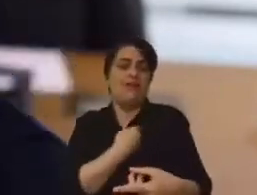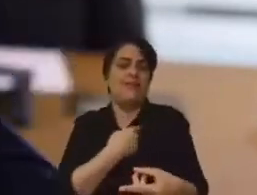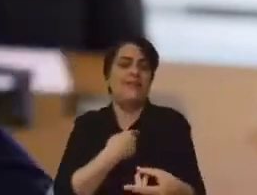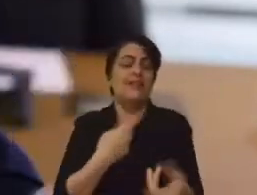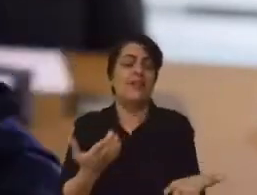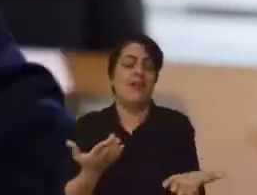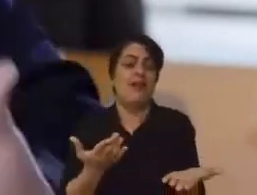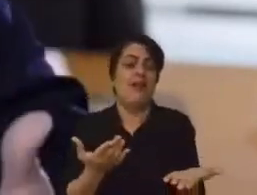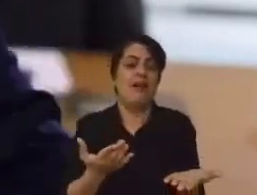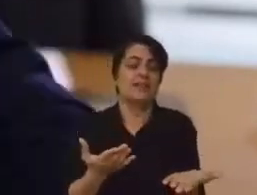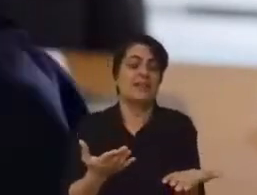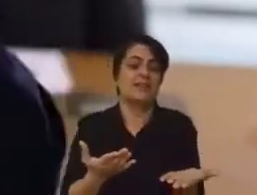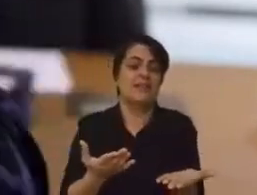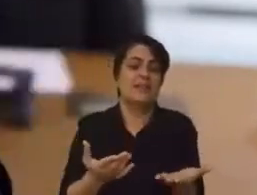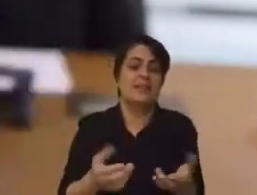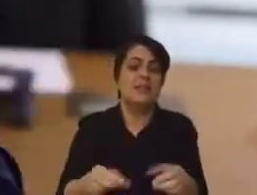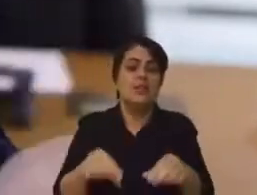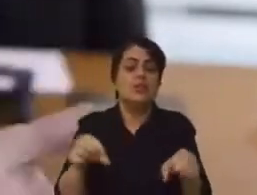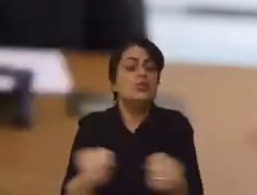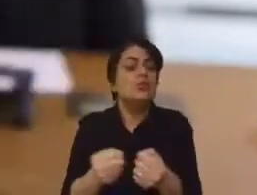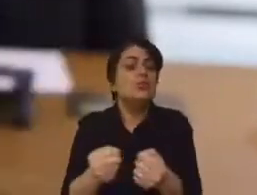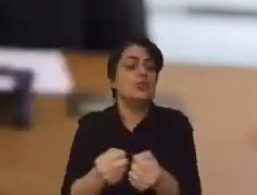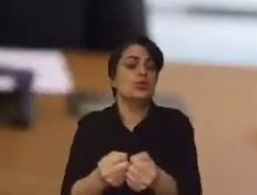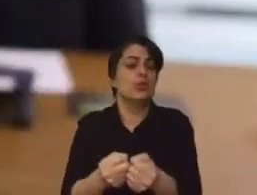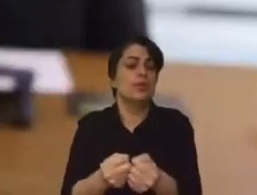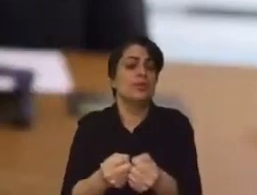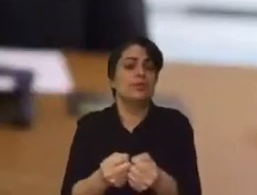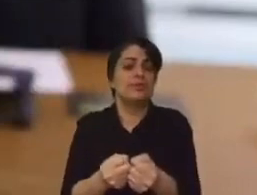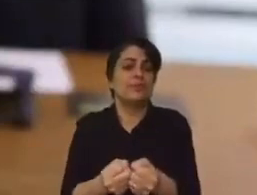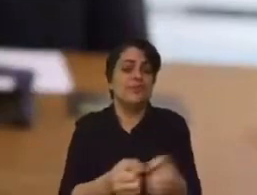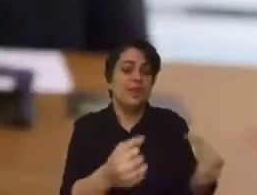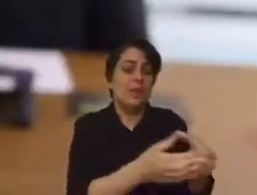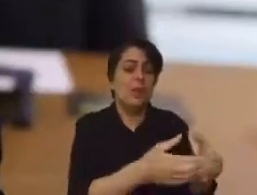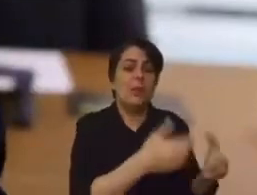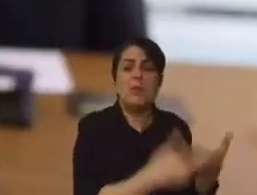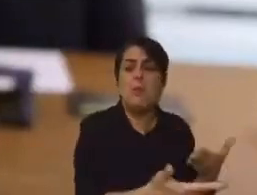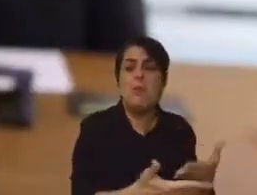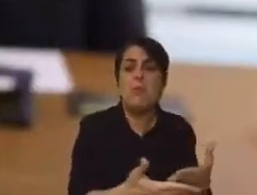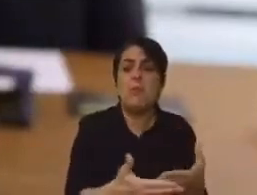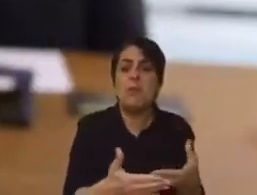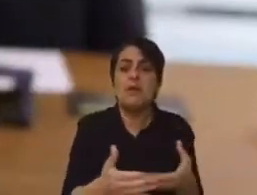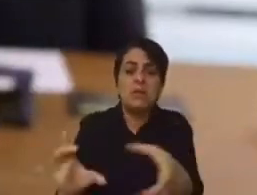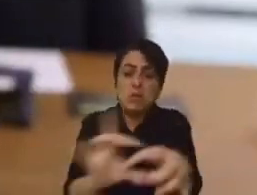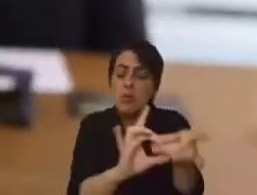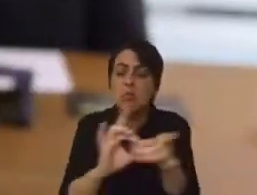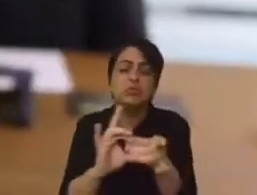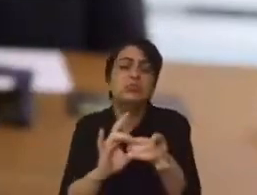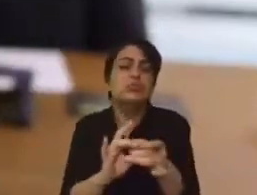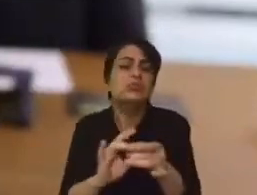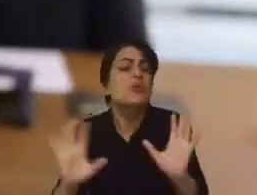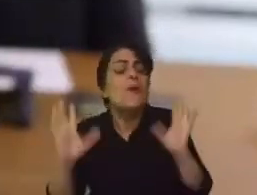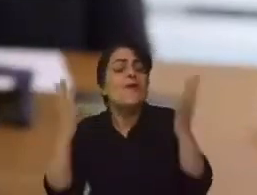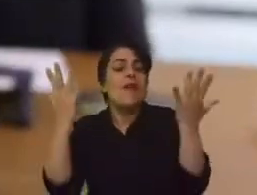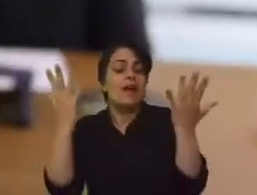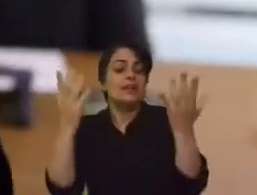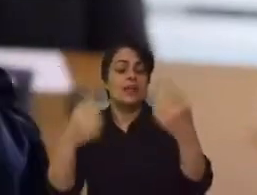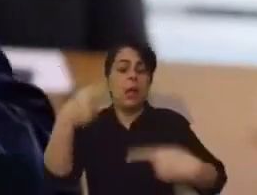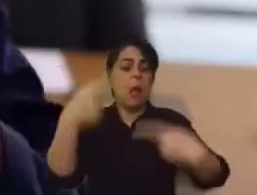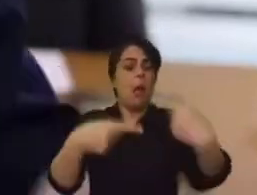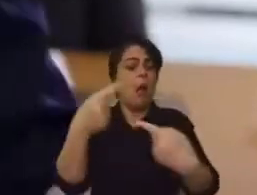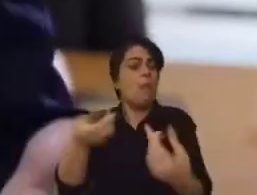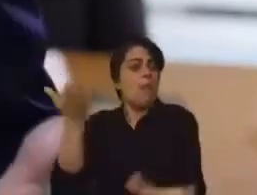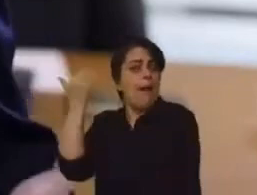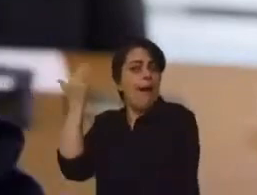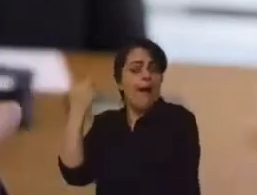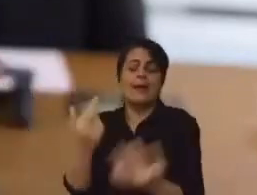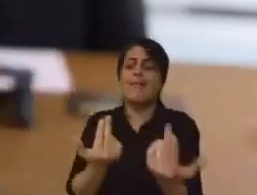glosado mesmo. E quem ganhava festejava mesmo. Era assim, na política era a mesma coisa. A gente ia